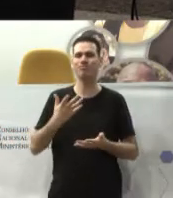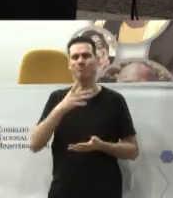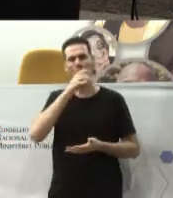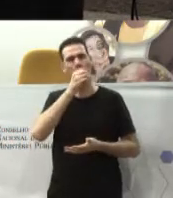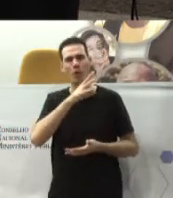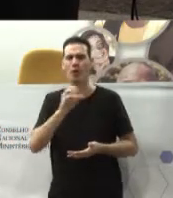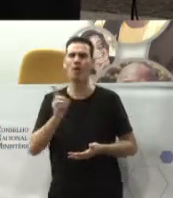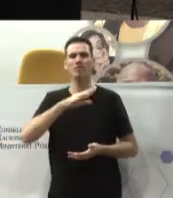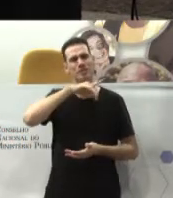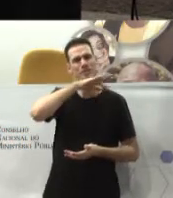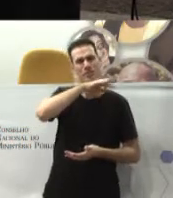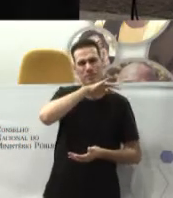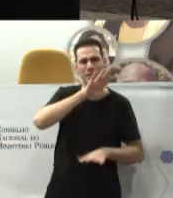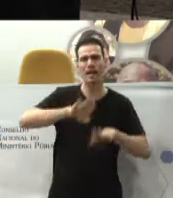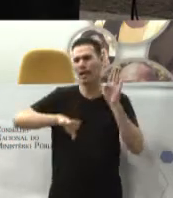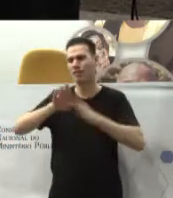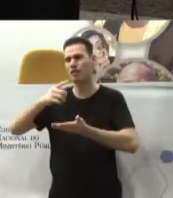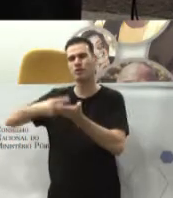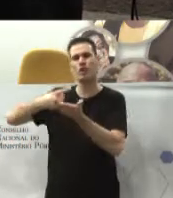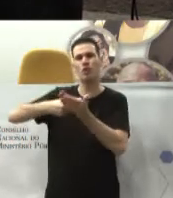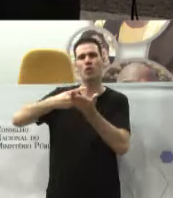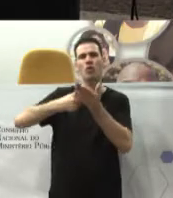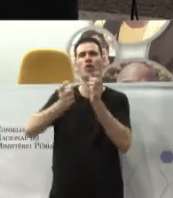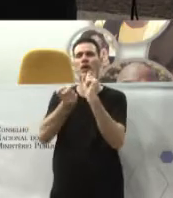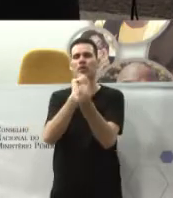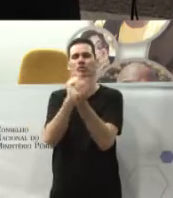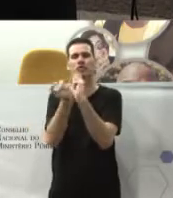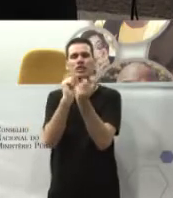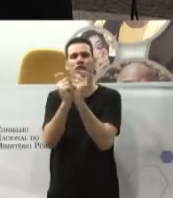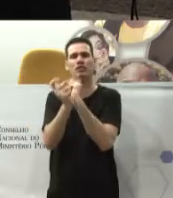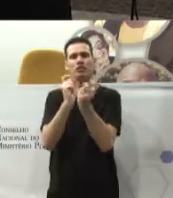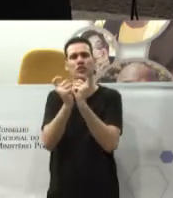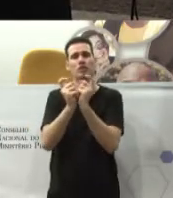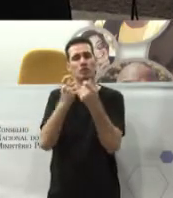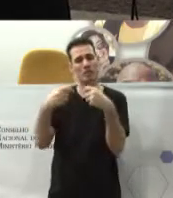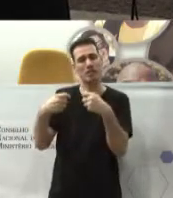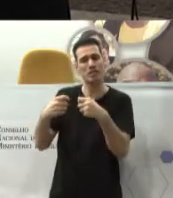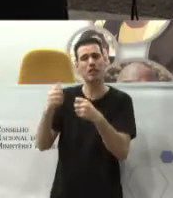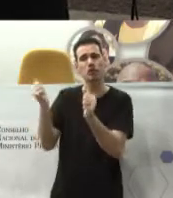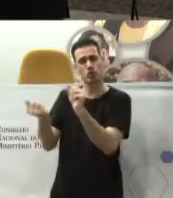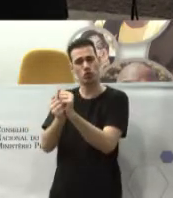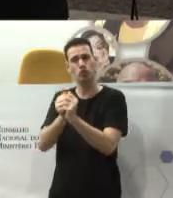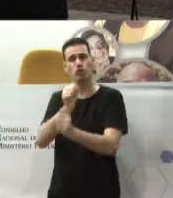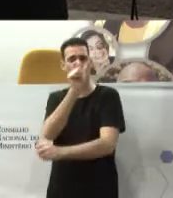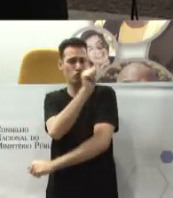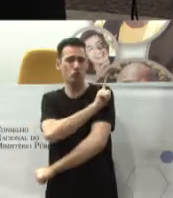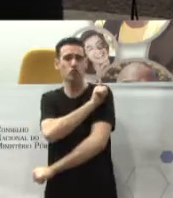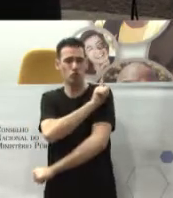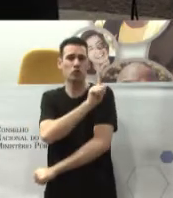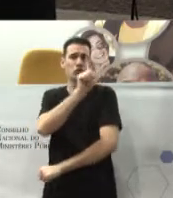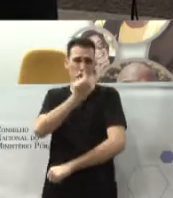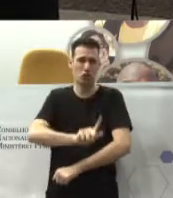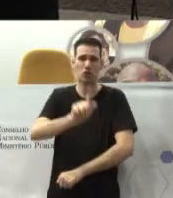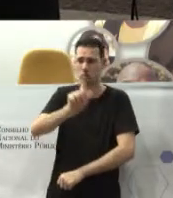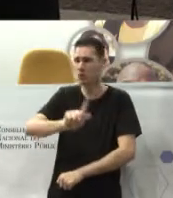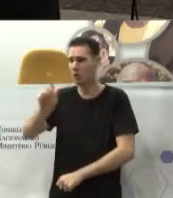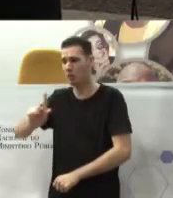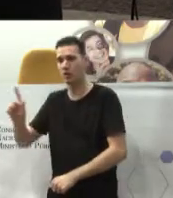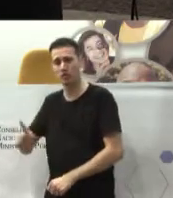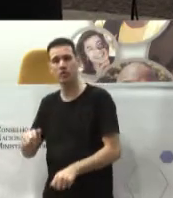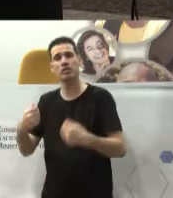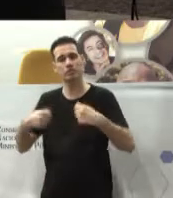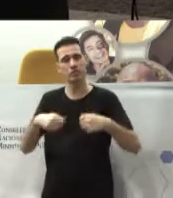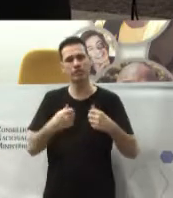mesmo os acordos administrativos de qualquer tipo que venhamos a ter com gestores. Temos várias leituras, vários